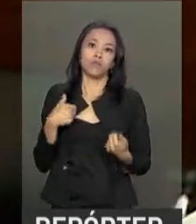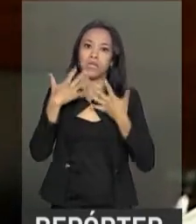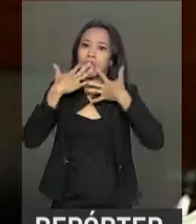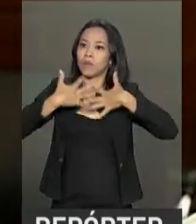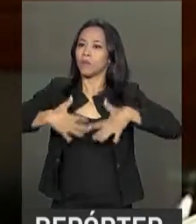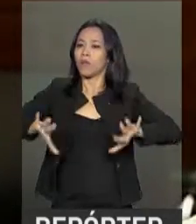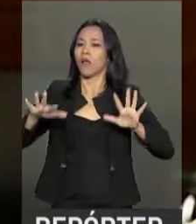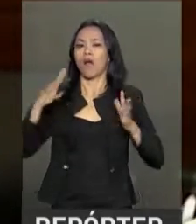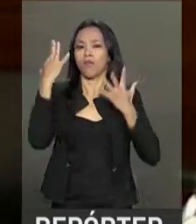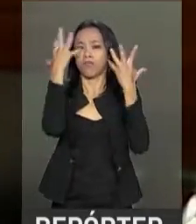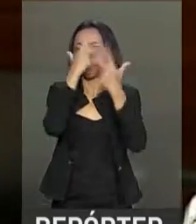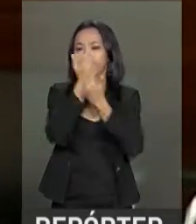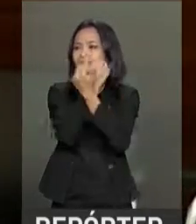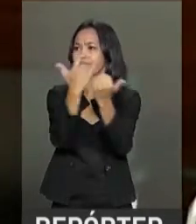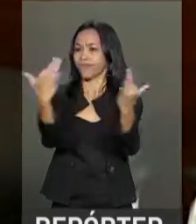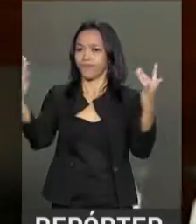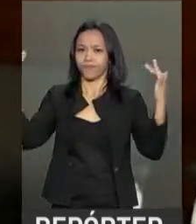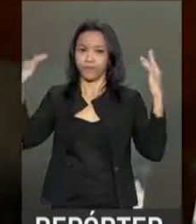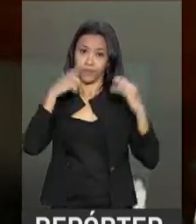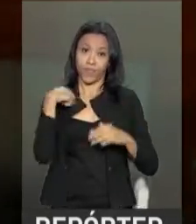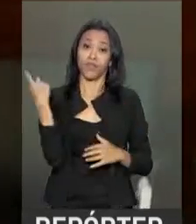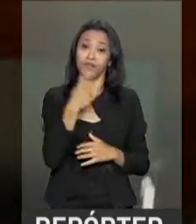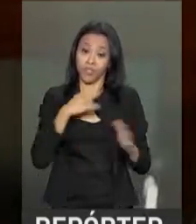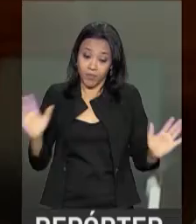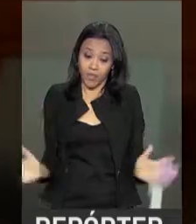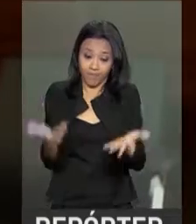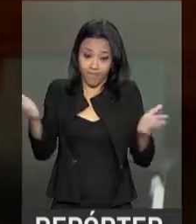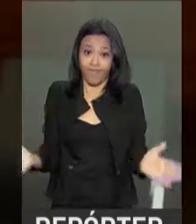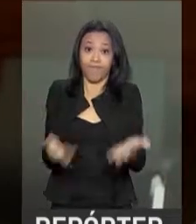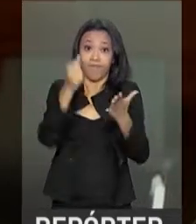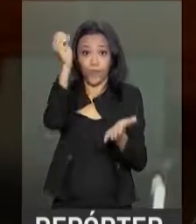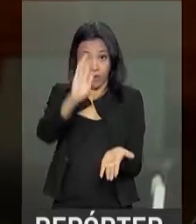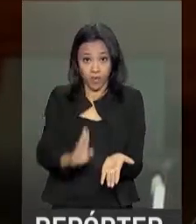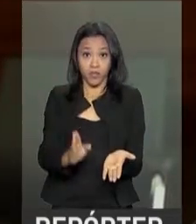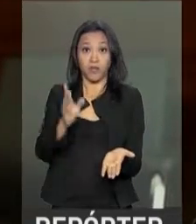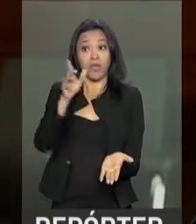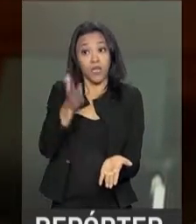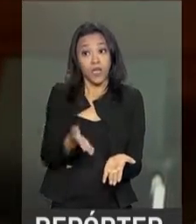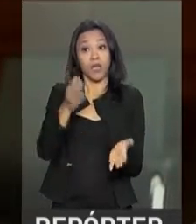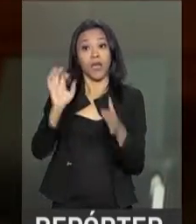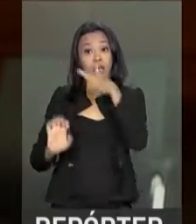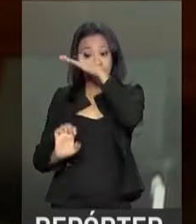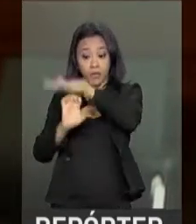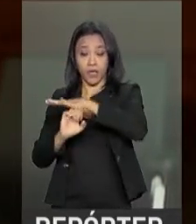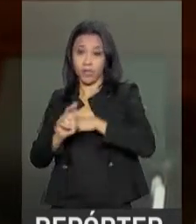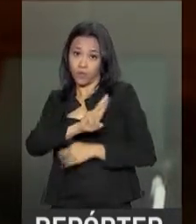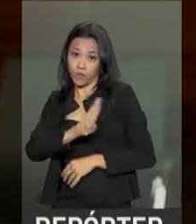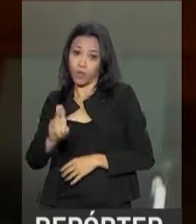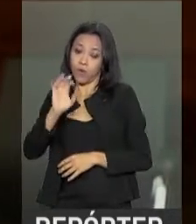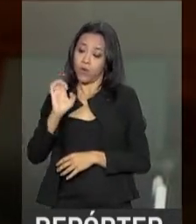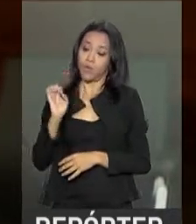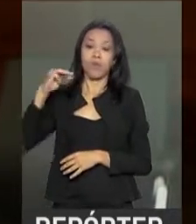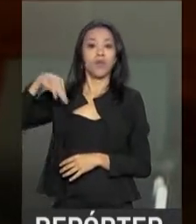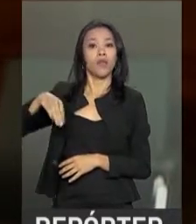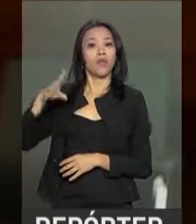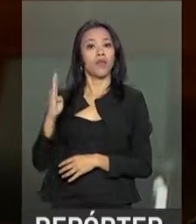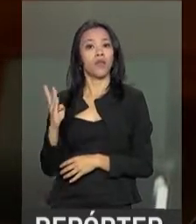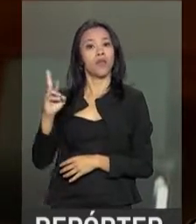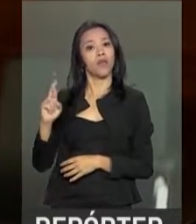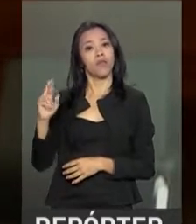e com certeza nós temos que promover o país fazer com que a embratur esteja presente levando essa beleza